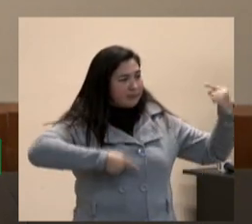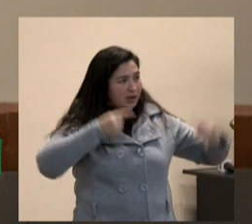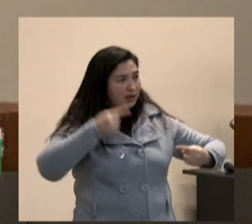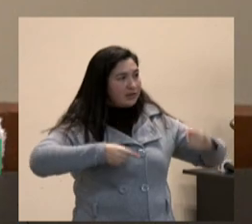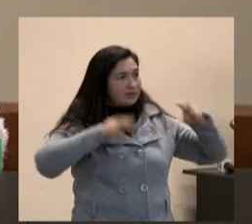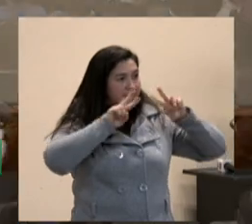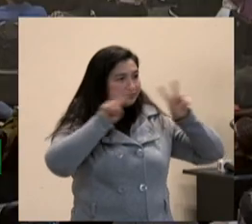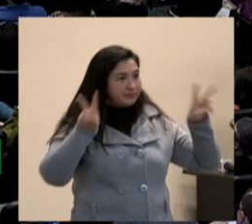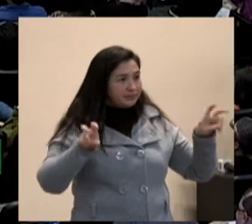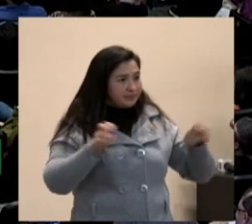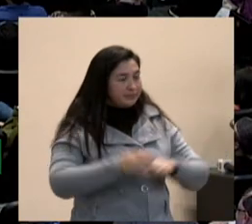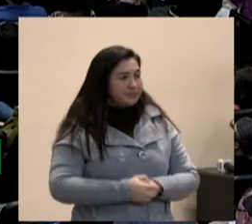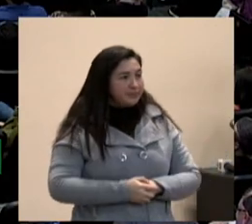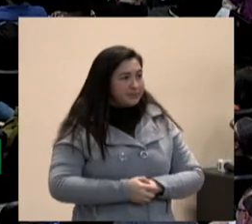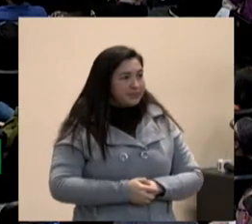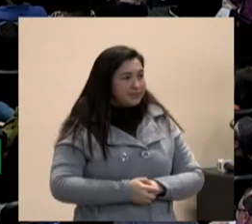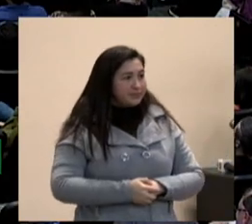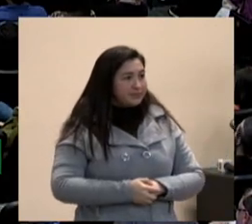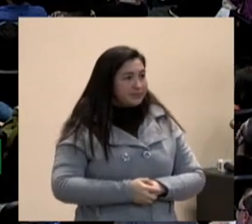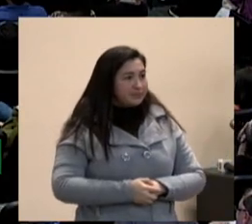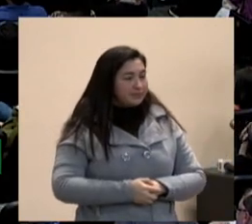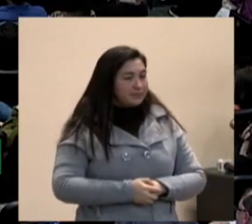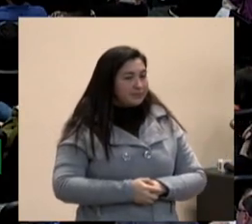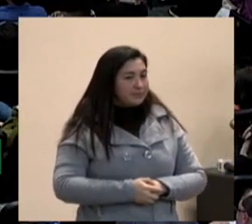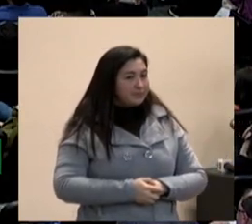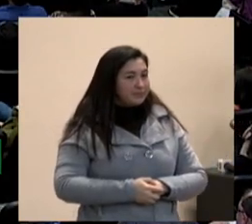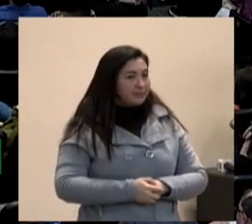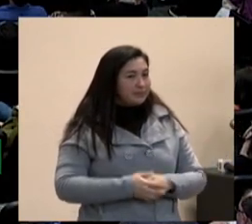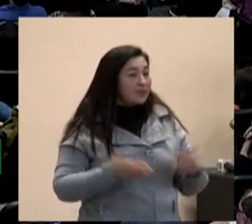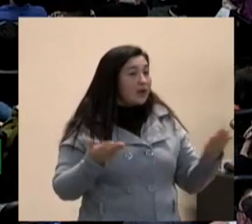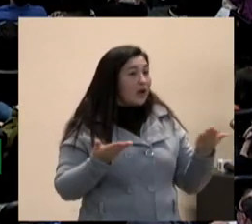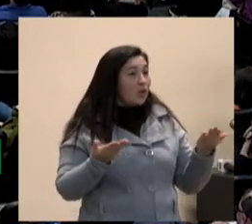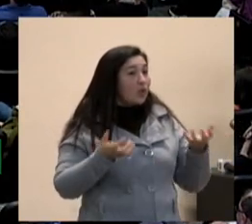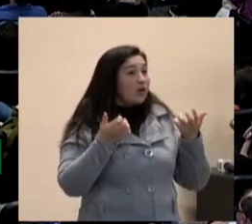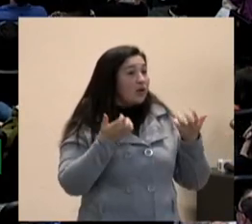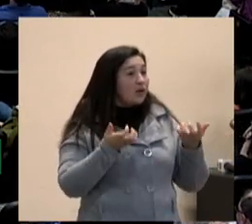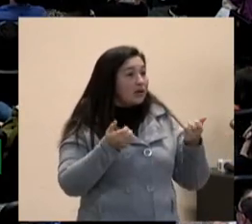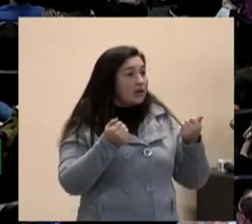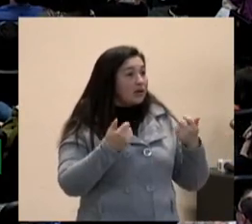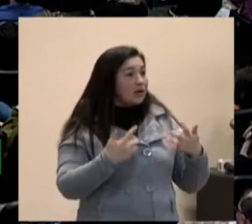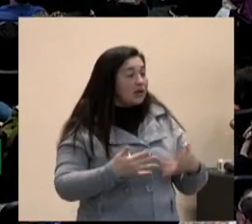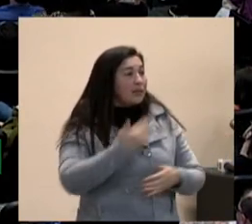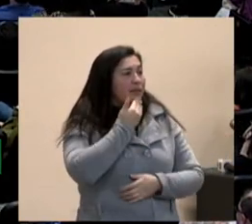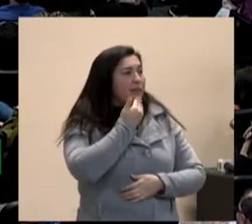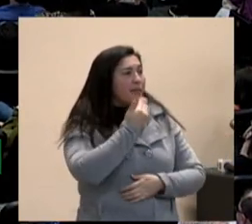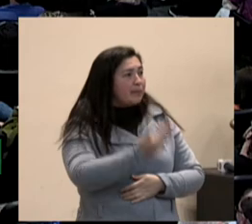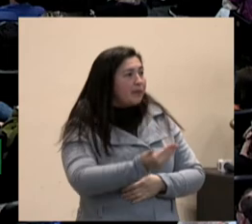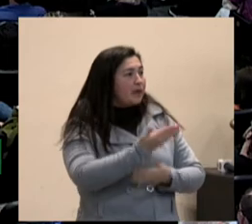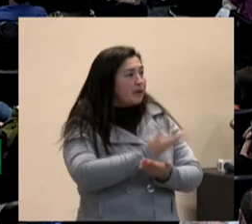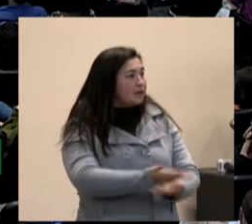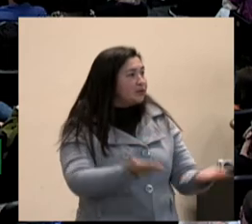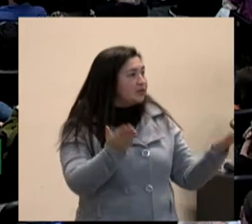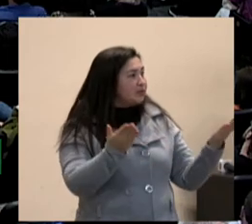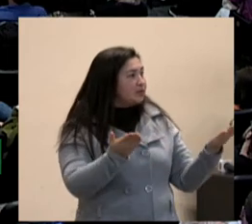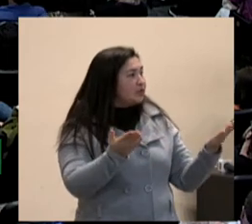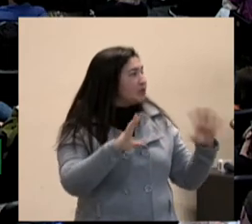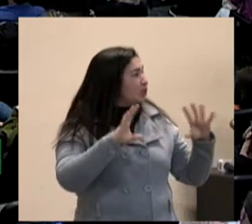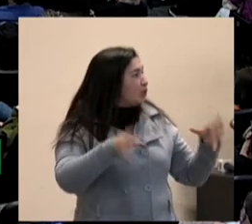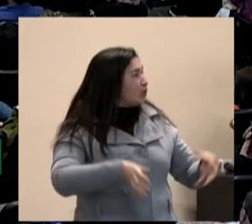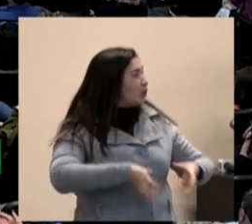isso. Gostaríamos de só pedir aqui para a equipe